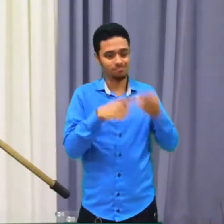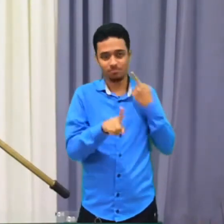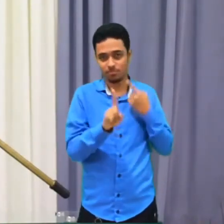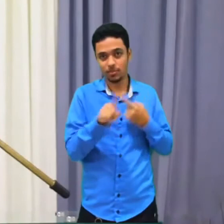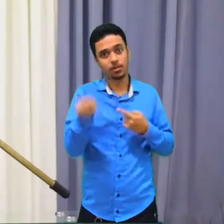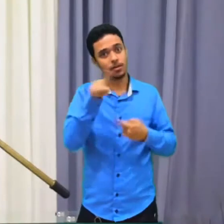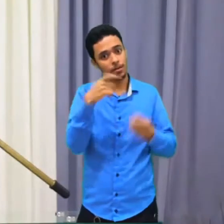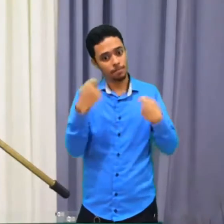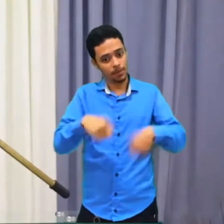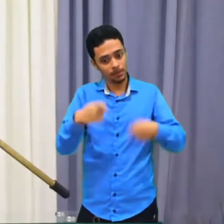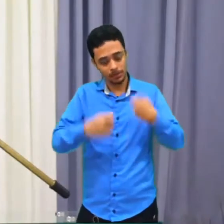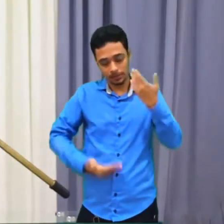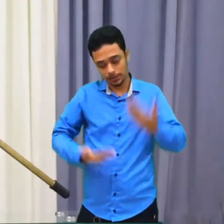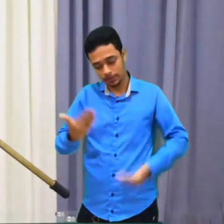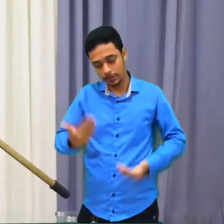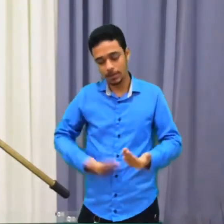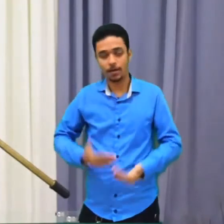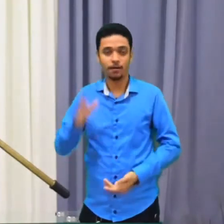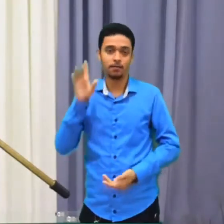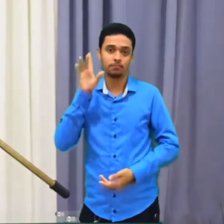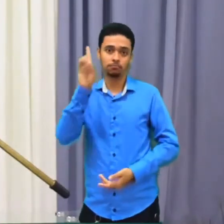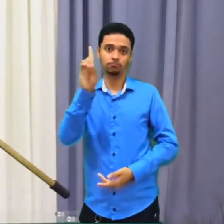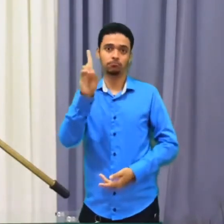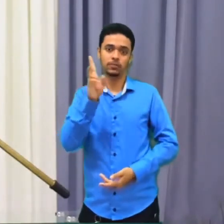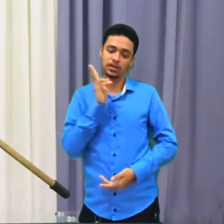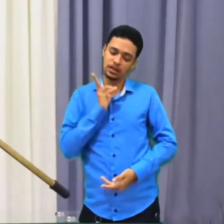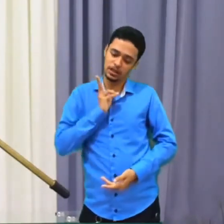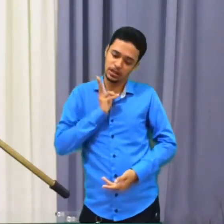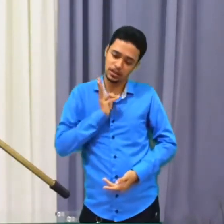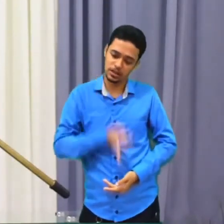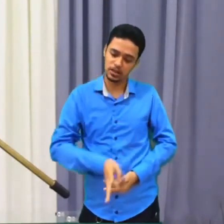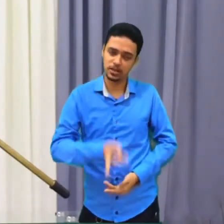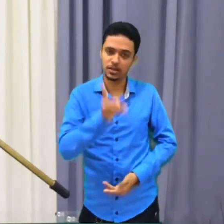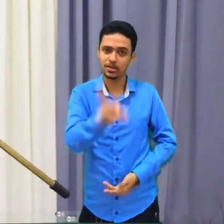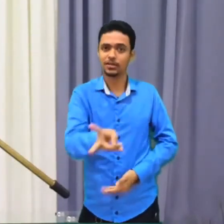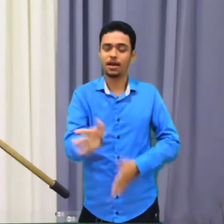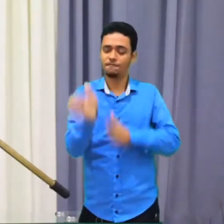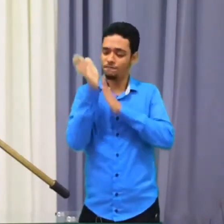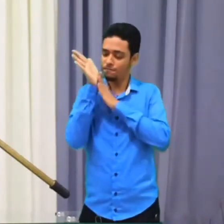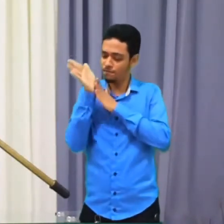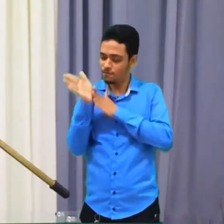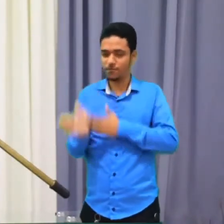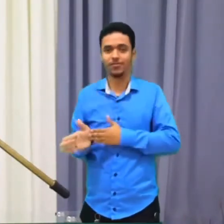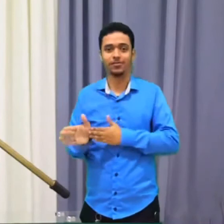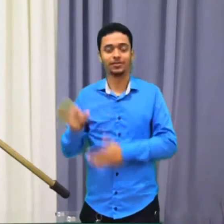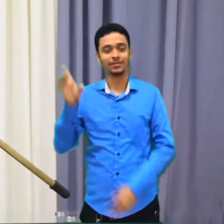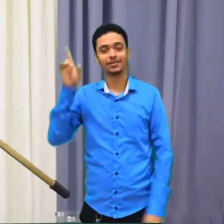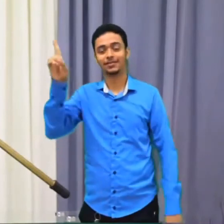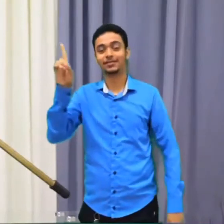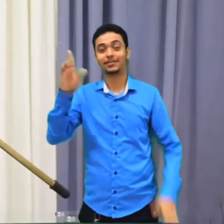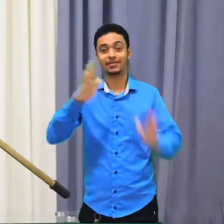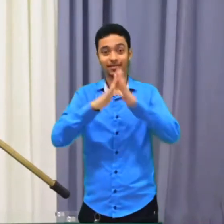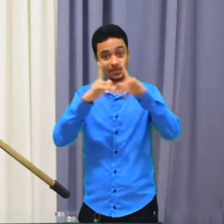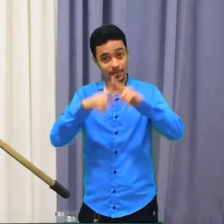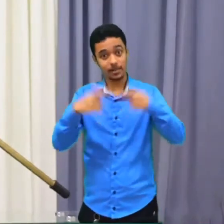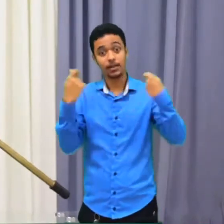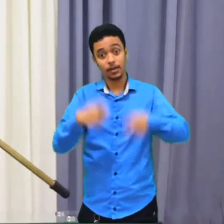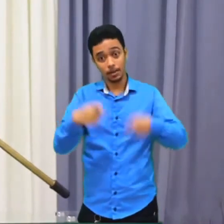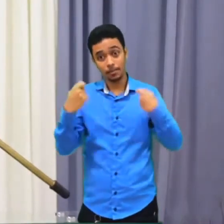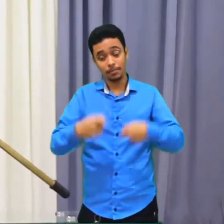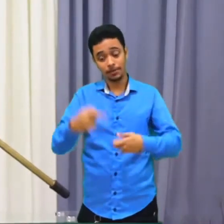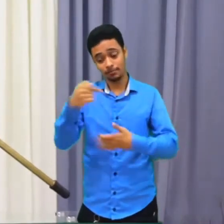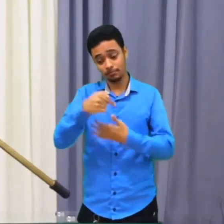Permaneça servindo ao Senhor. Permaneça andando no caminho do Senhor. A igreja necessita de todas